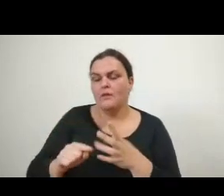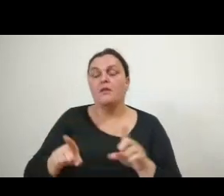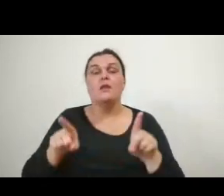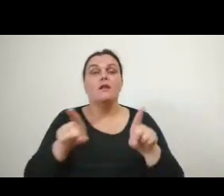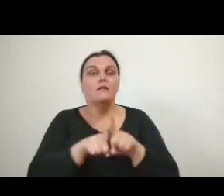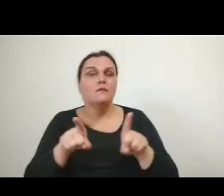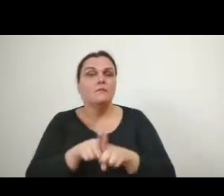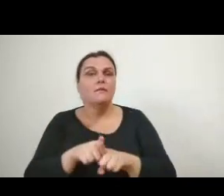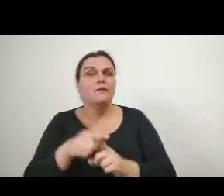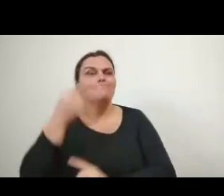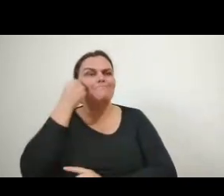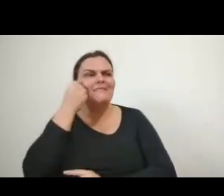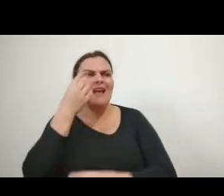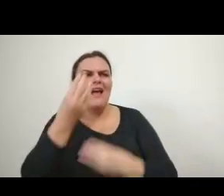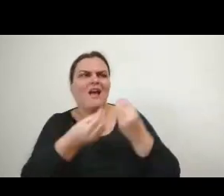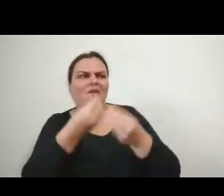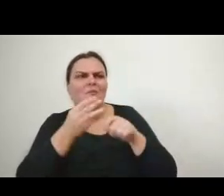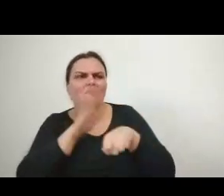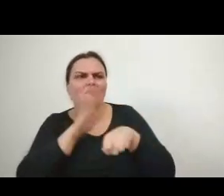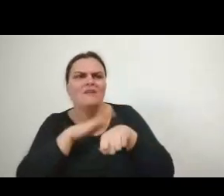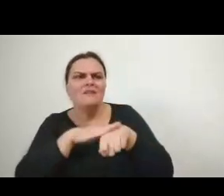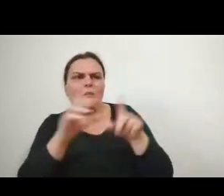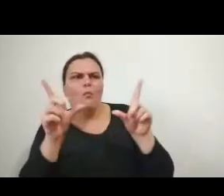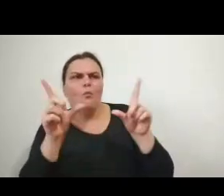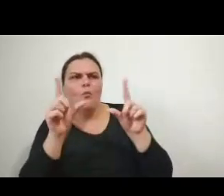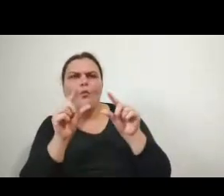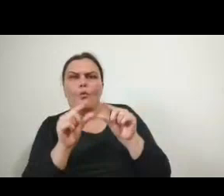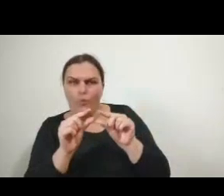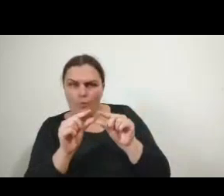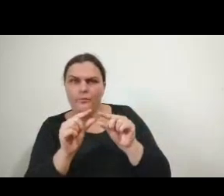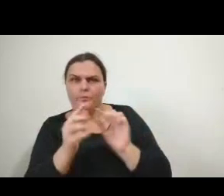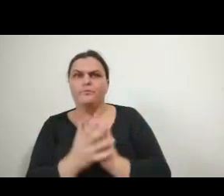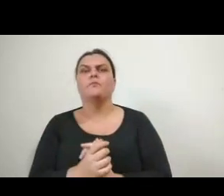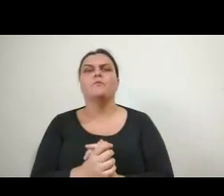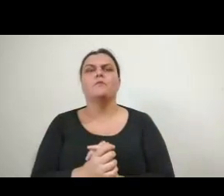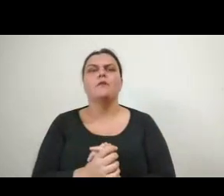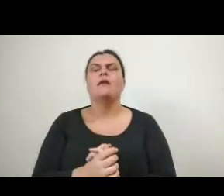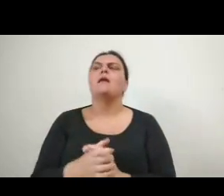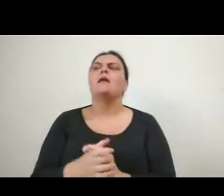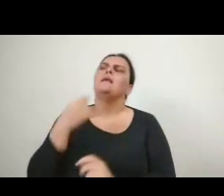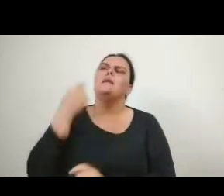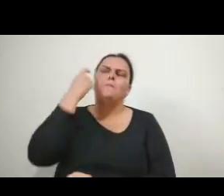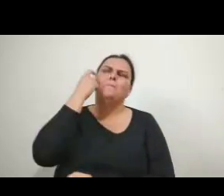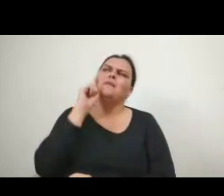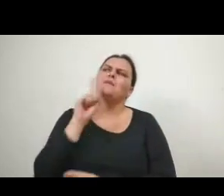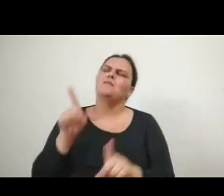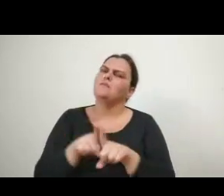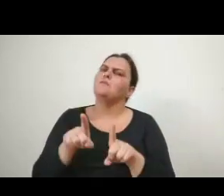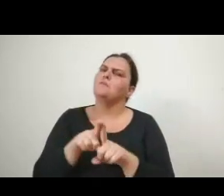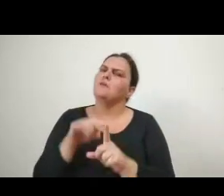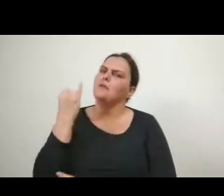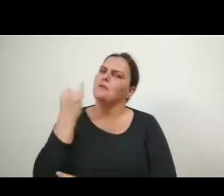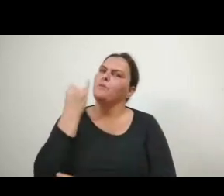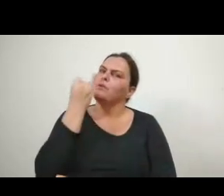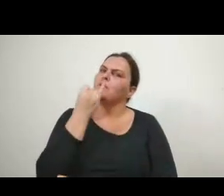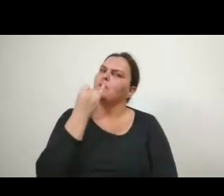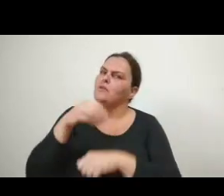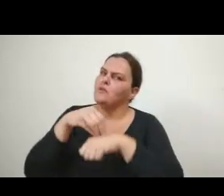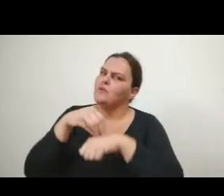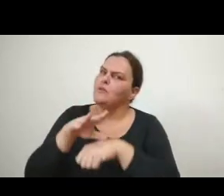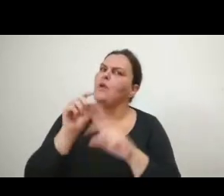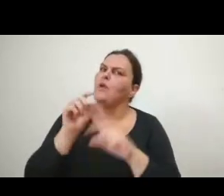de minimizá-los. Achei interessante citar aqui também, né, como uma das possíveis soluções ou